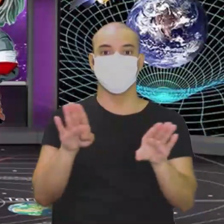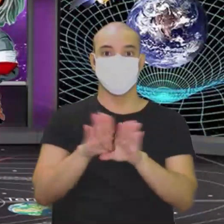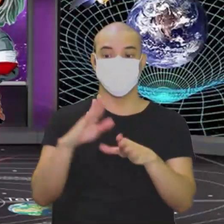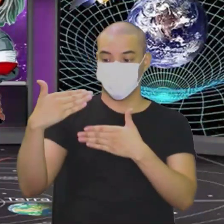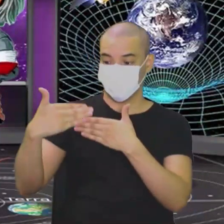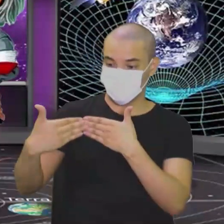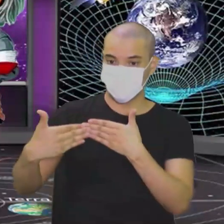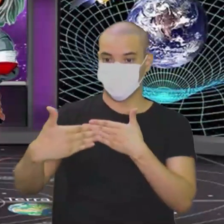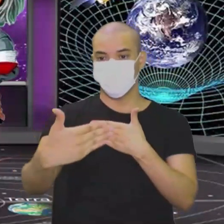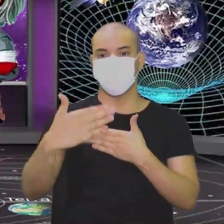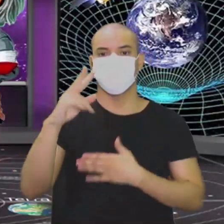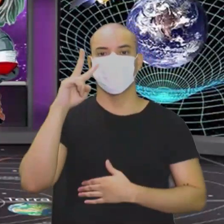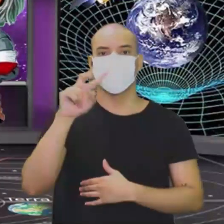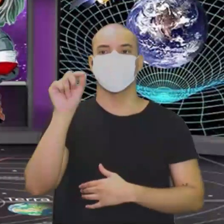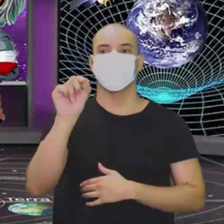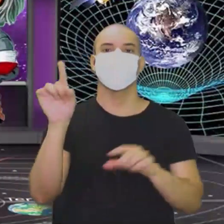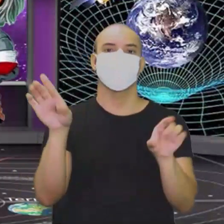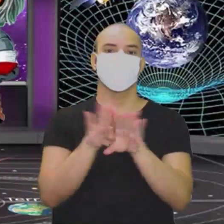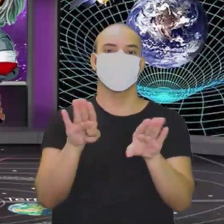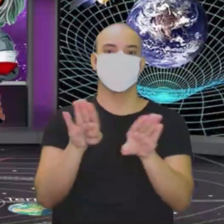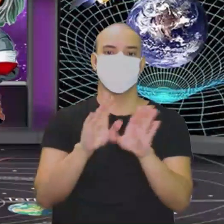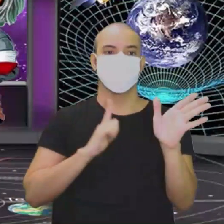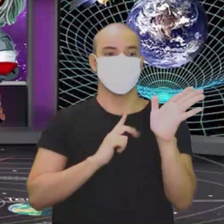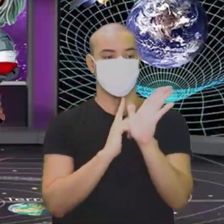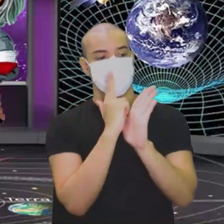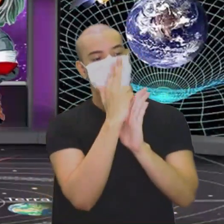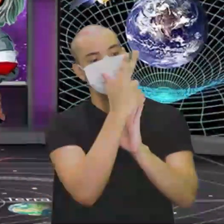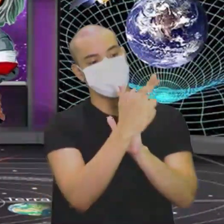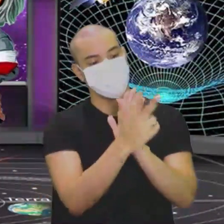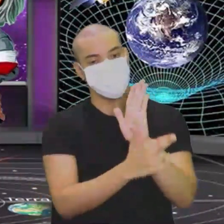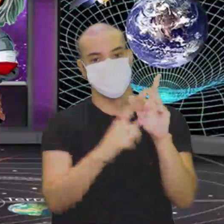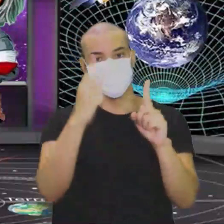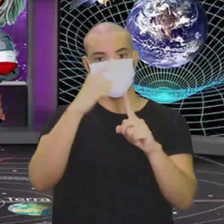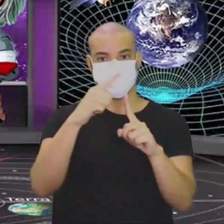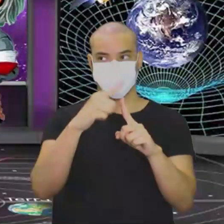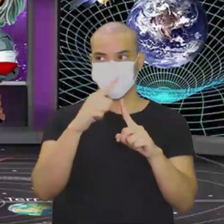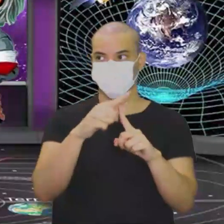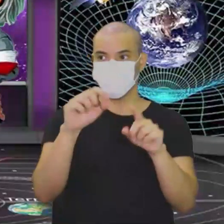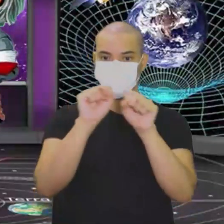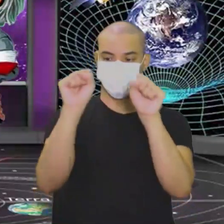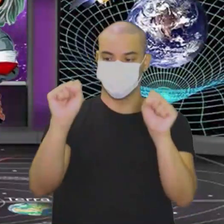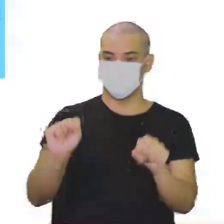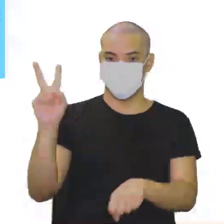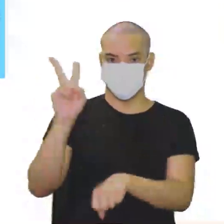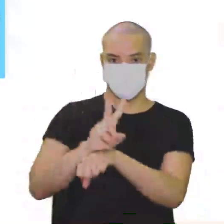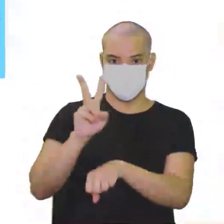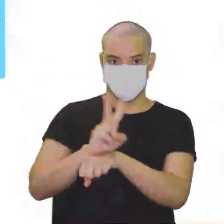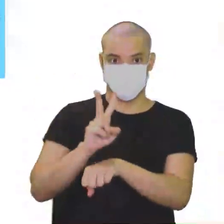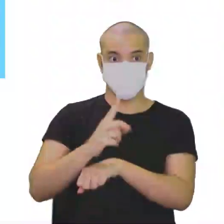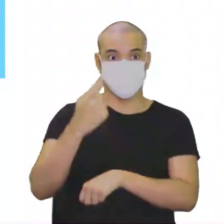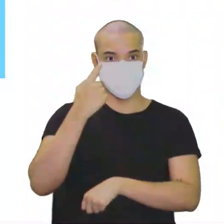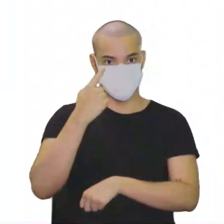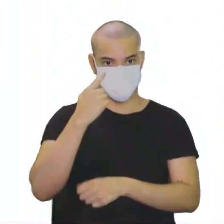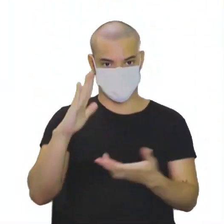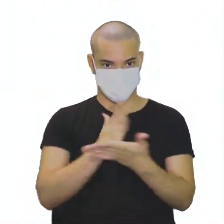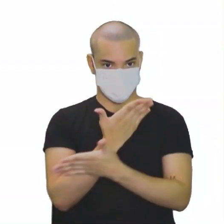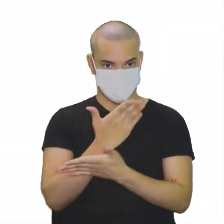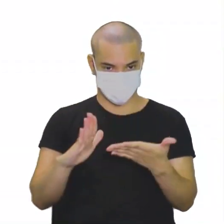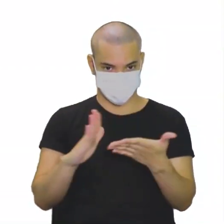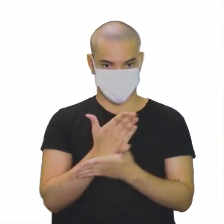partir disso, nós vimos aí que temos vários tipos de sistemas de proteção. Então, vamos ver algum desses sistemas, olha